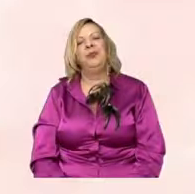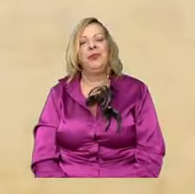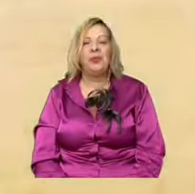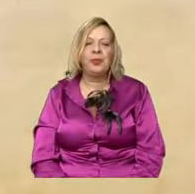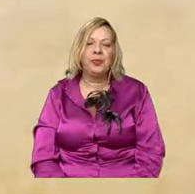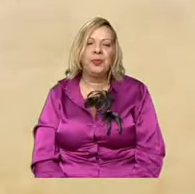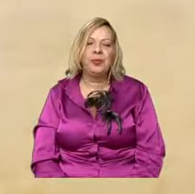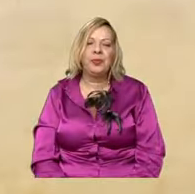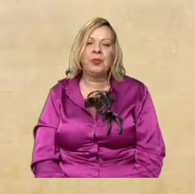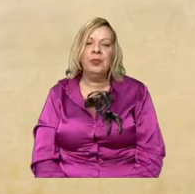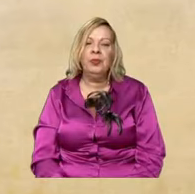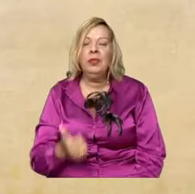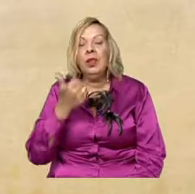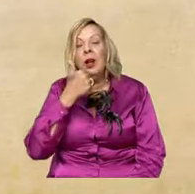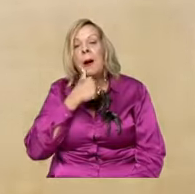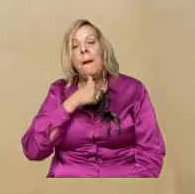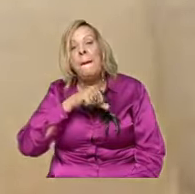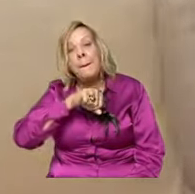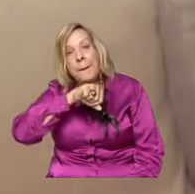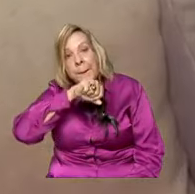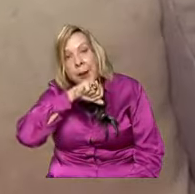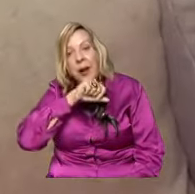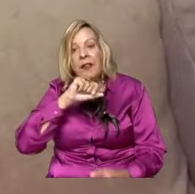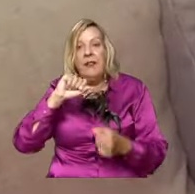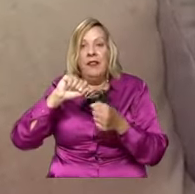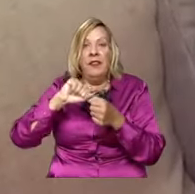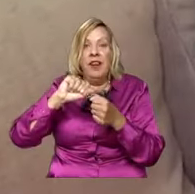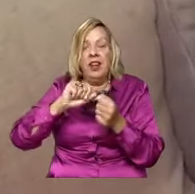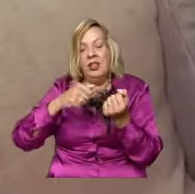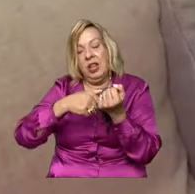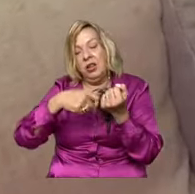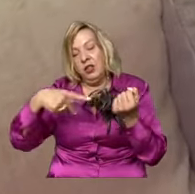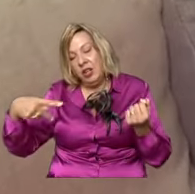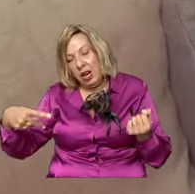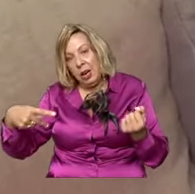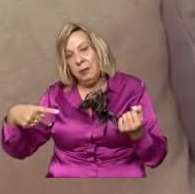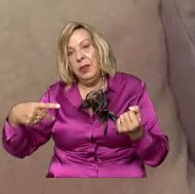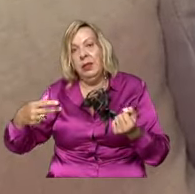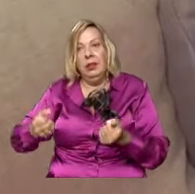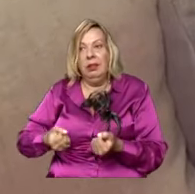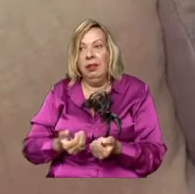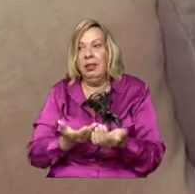Cajucap. Mães que transmitem a felicidade em amar.